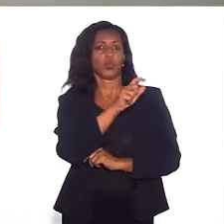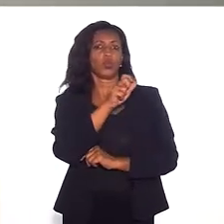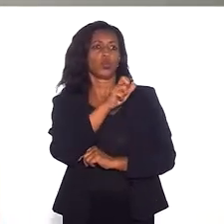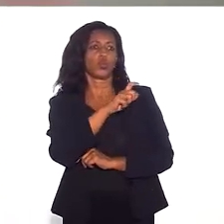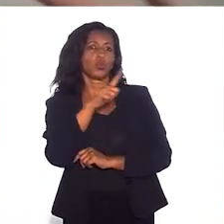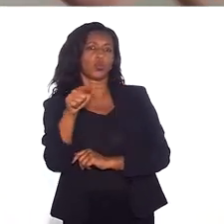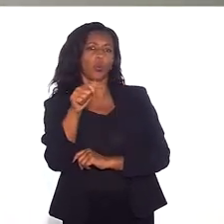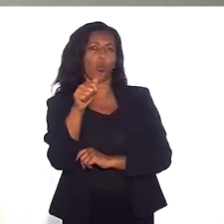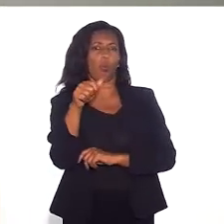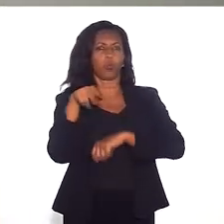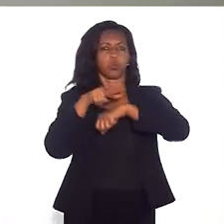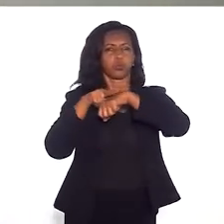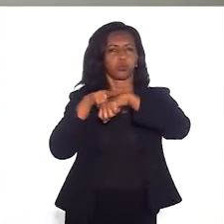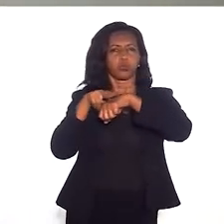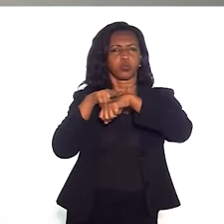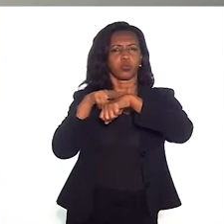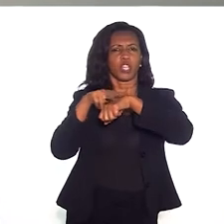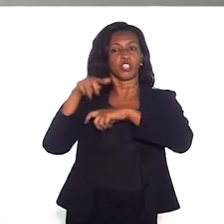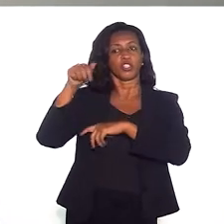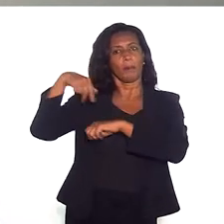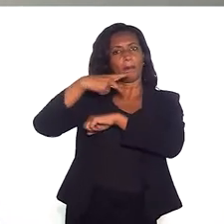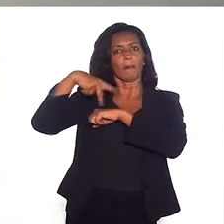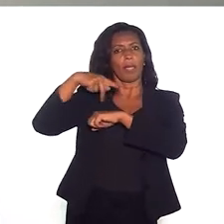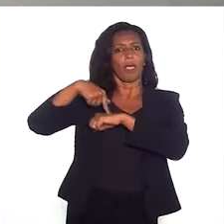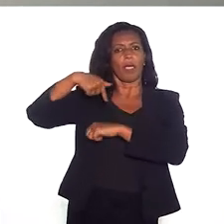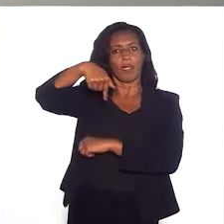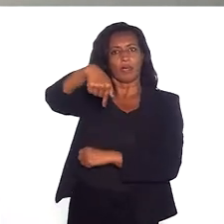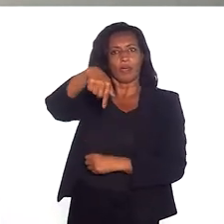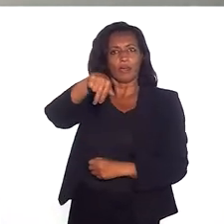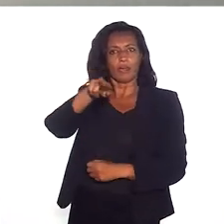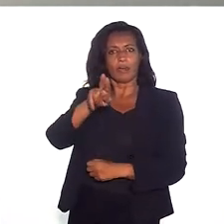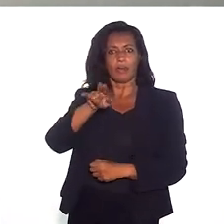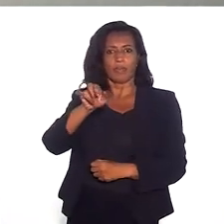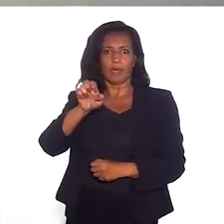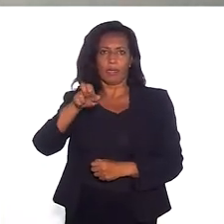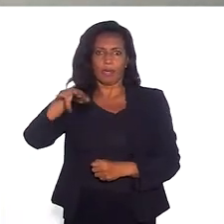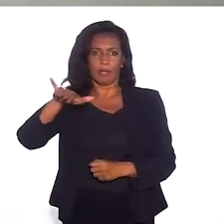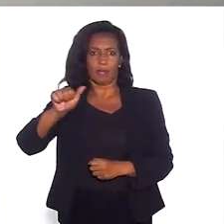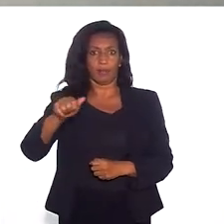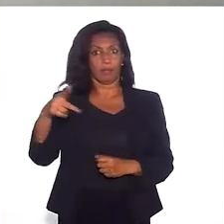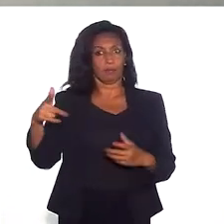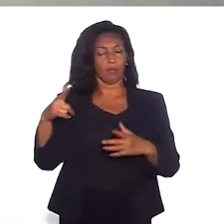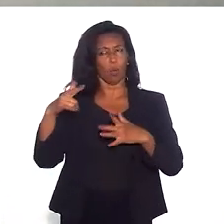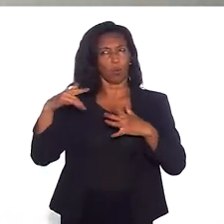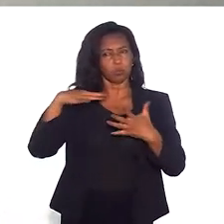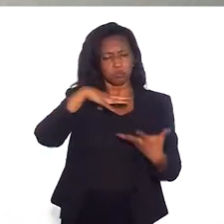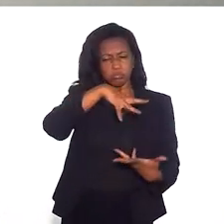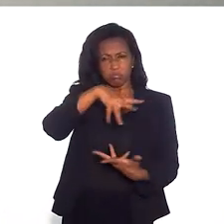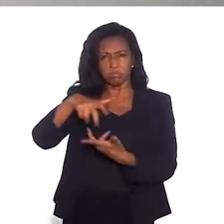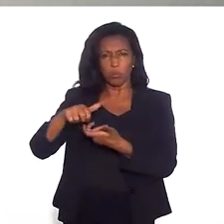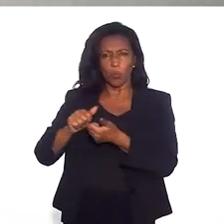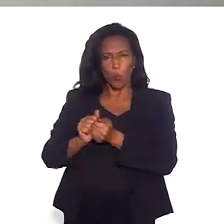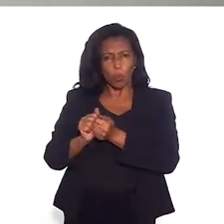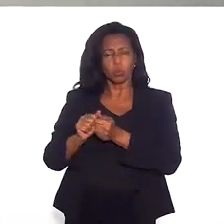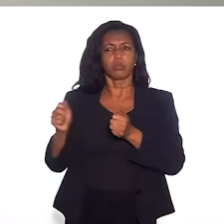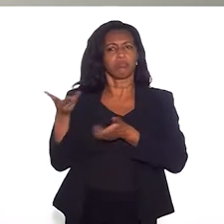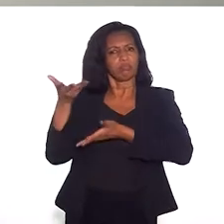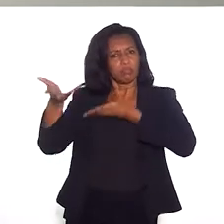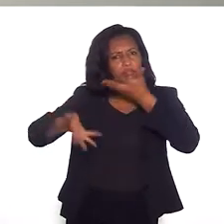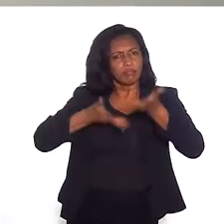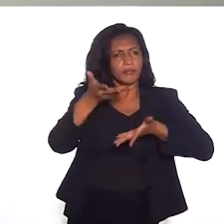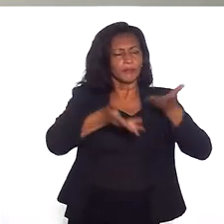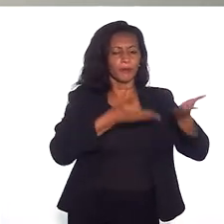né? O movimento do Cinturão Verde no Quênia. Então, foi uma eclosão em várias partes do mundo dessa